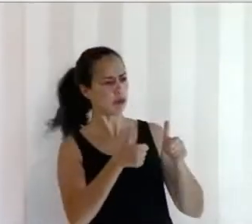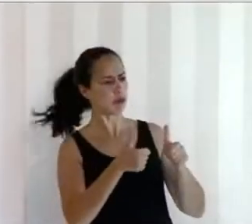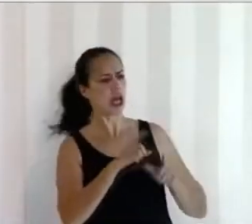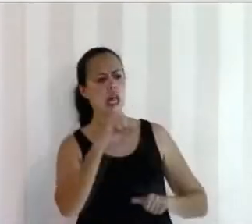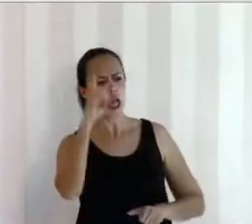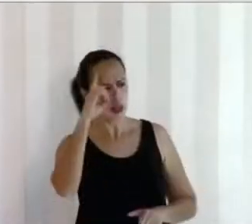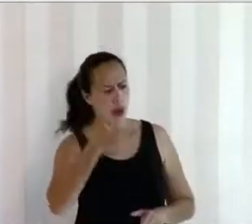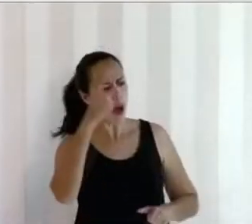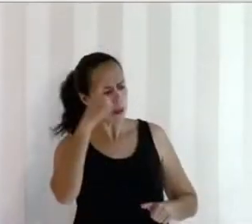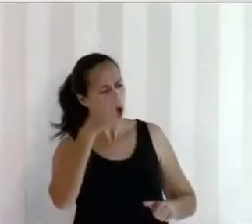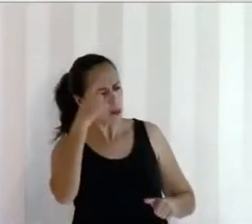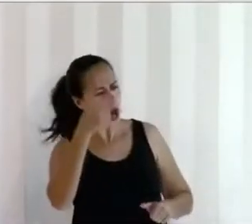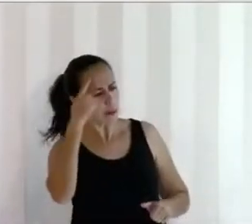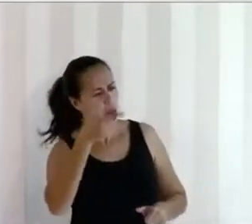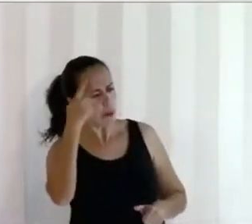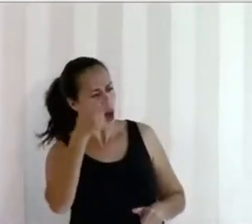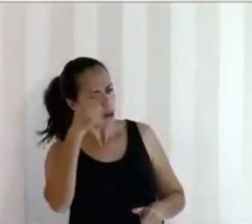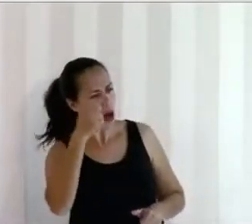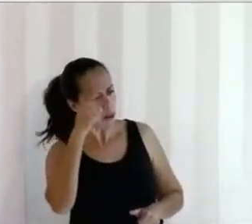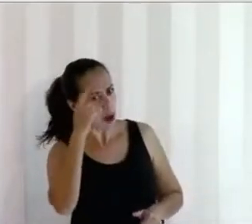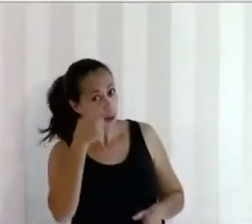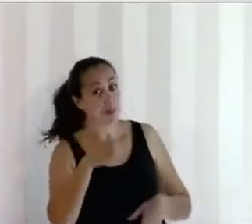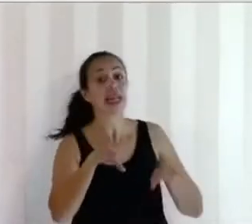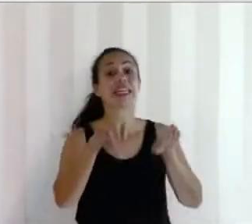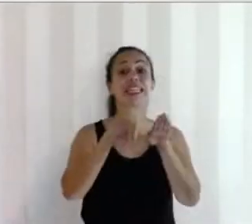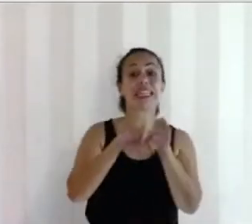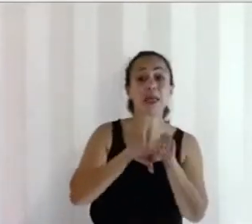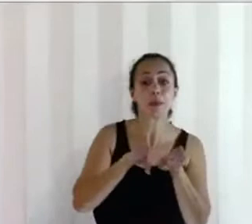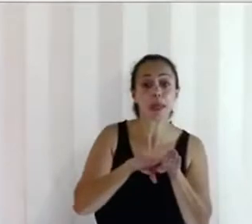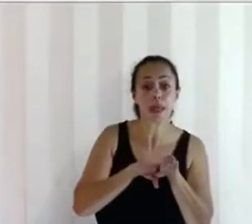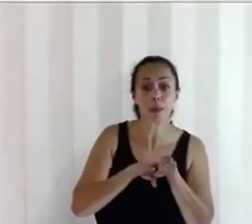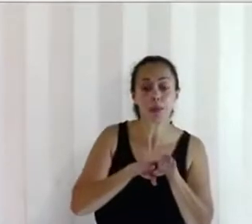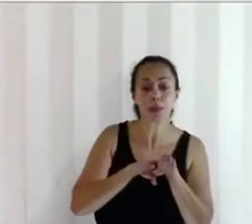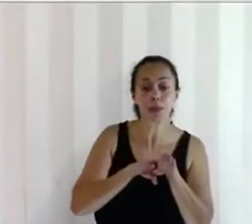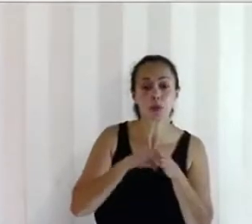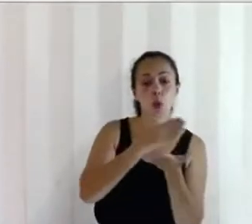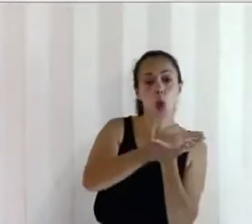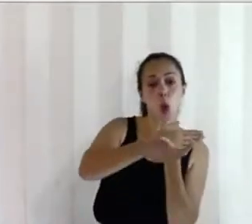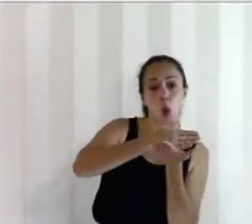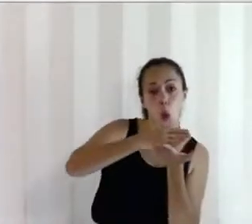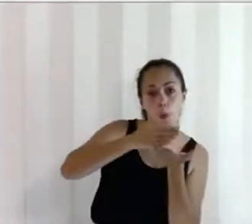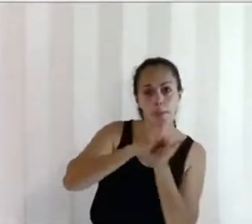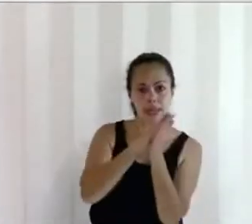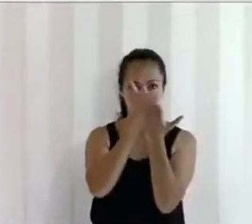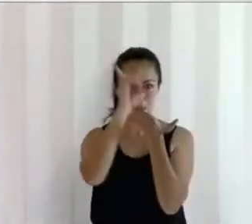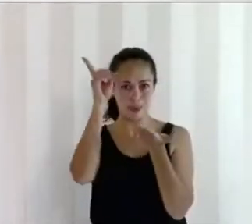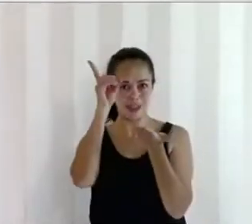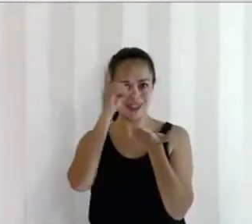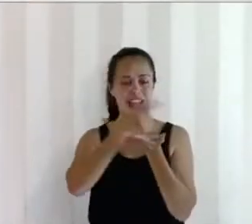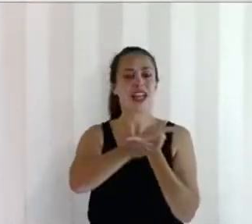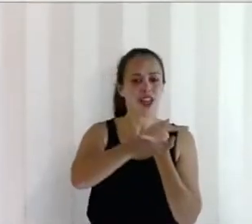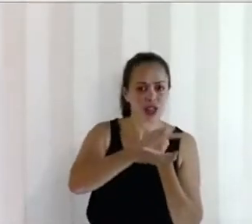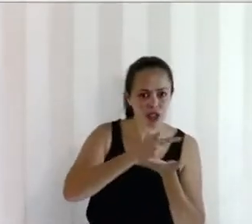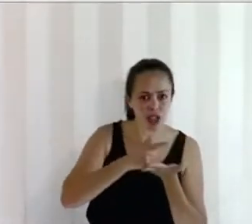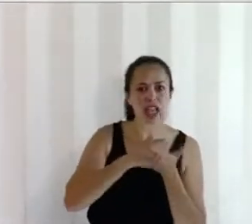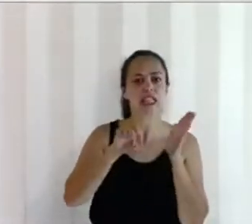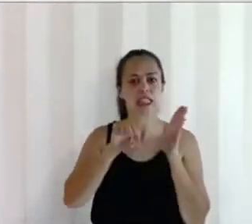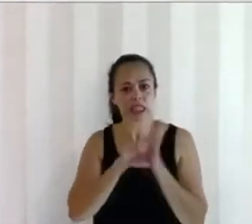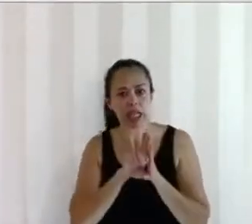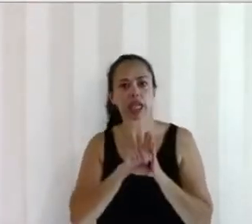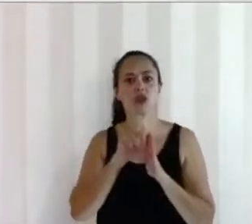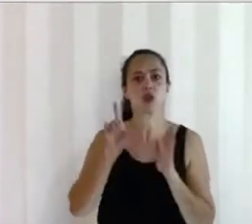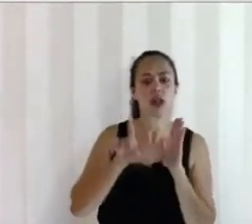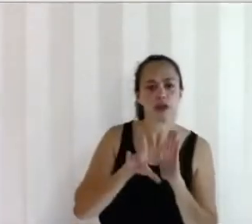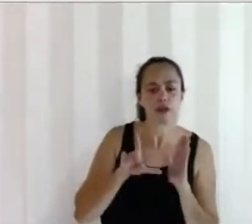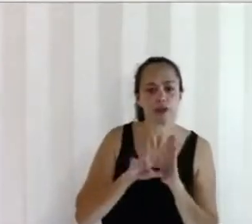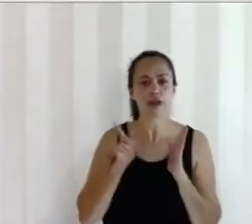primeiros livros das Escrituras, escritos por Moisés, conhecidos como Pentateuco. Os 5 primeiros dessa Bíblia que você